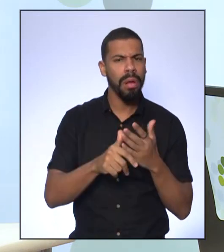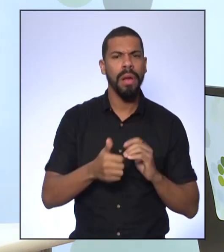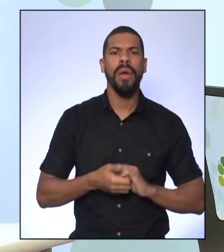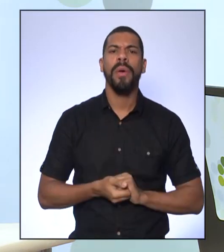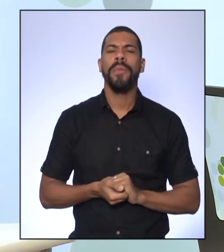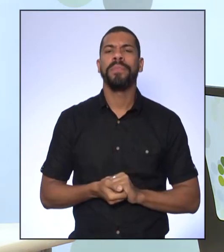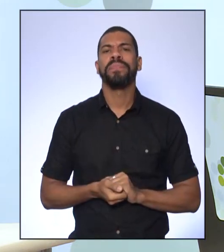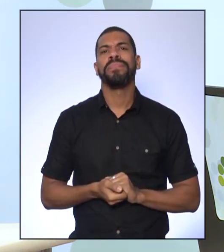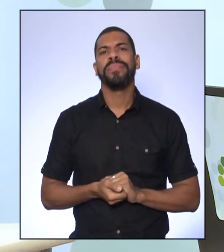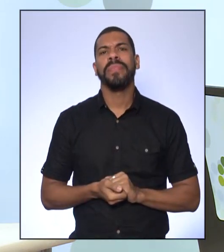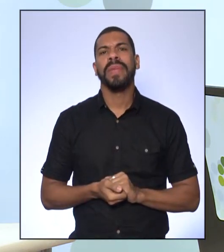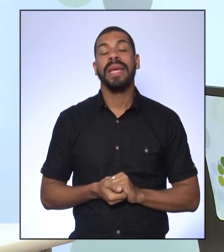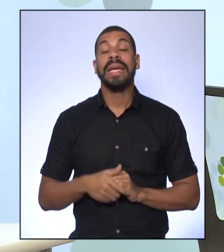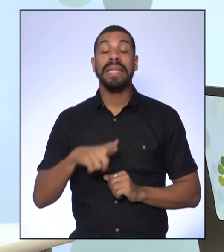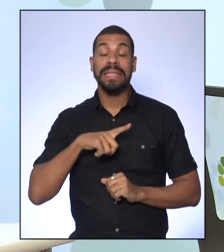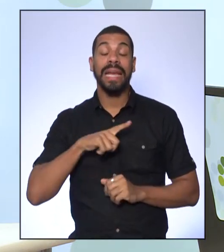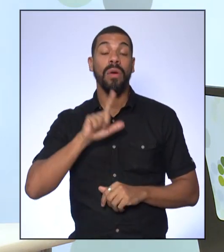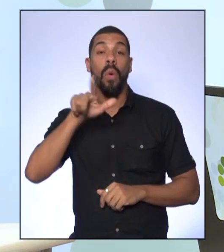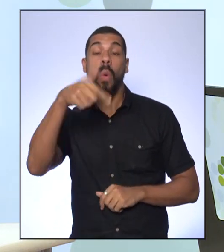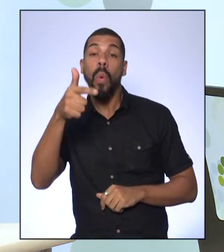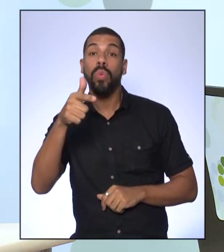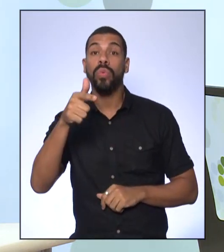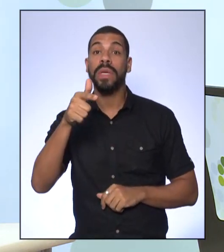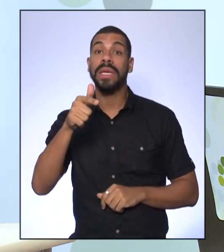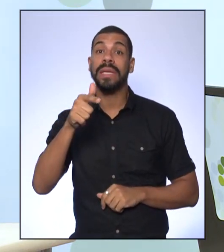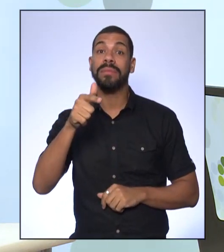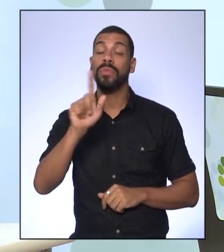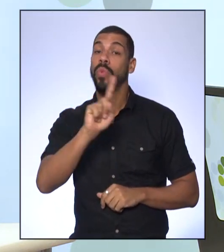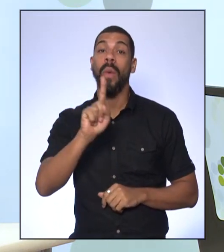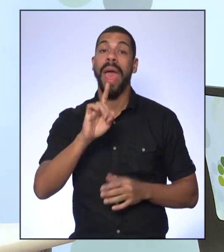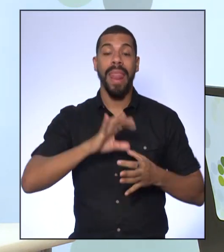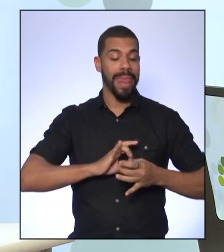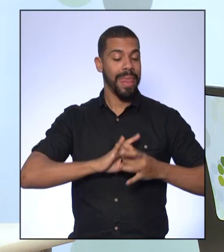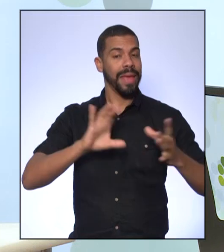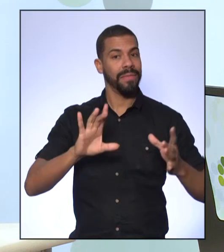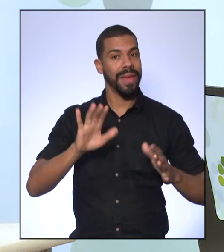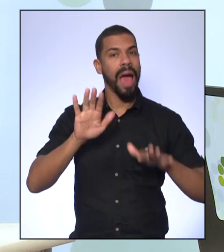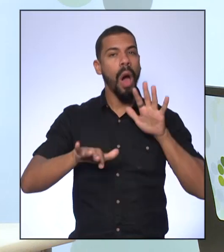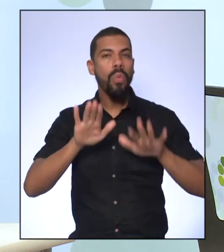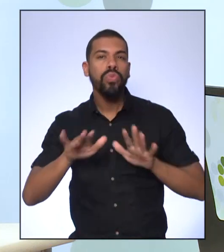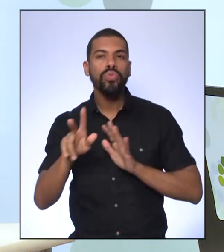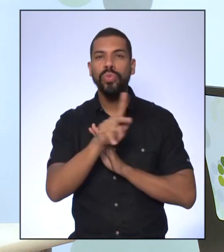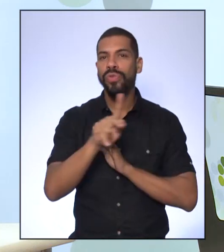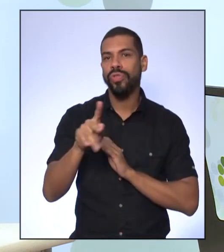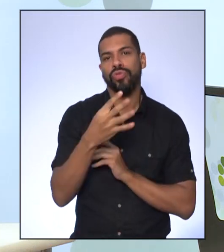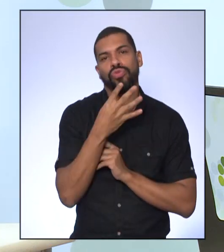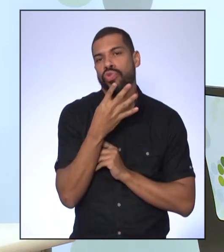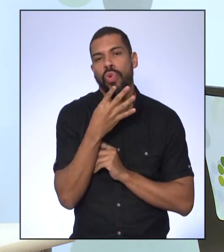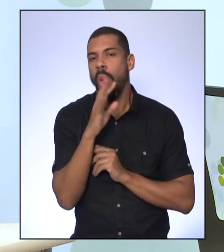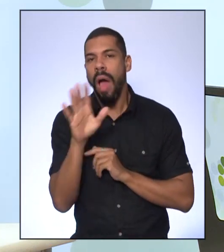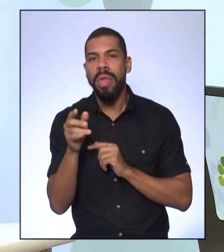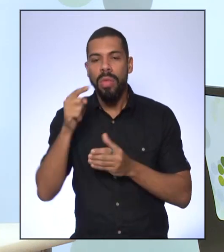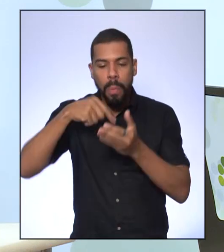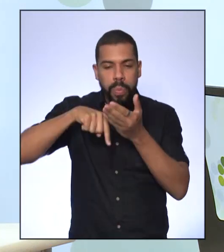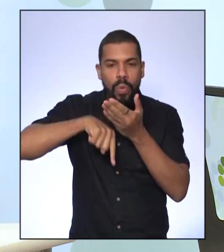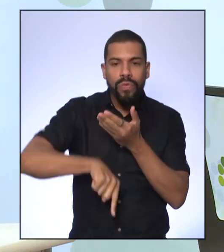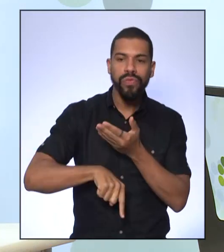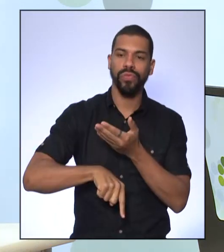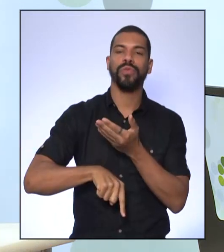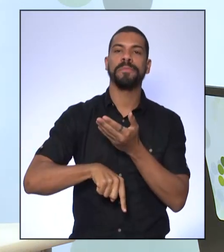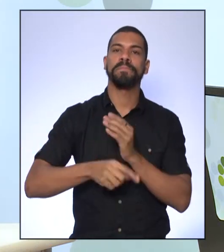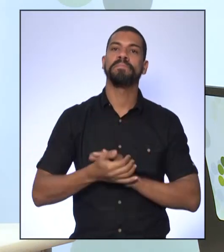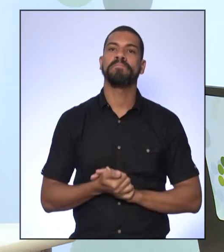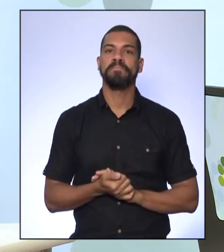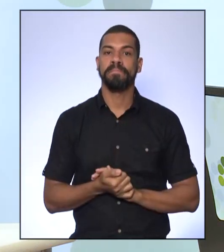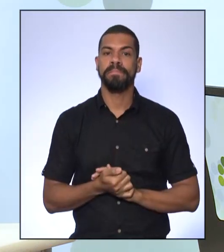mas o Idrizi não é público e os professores talvez não tenham conhecimento aprofundado desse